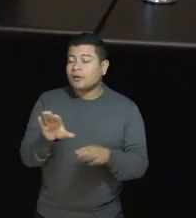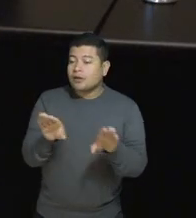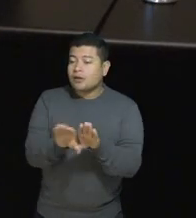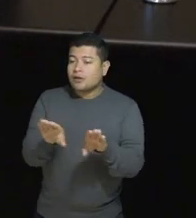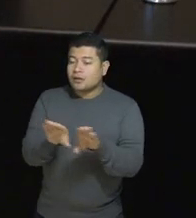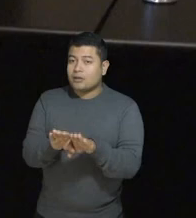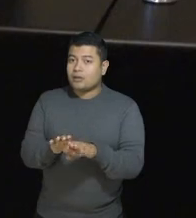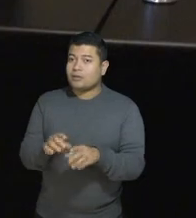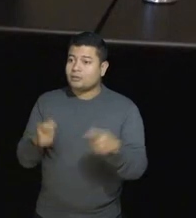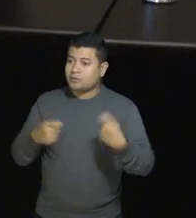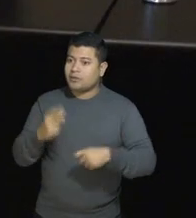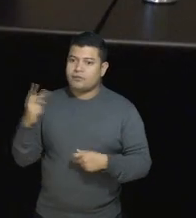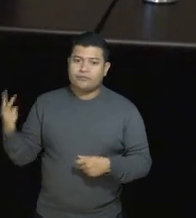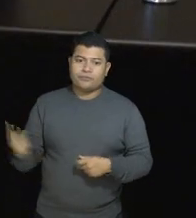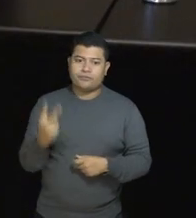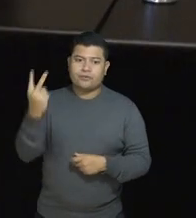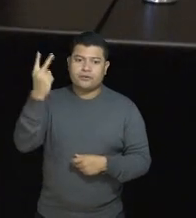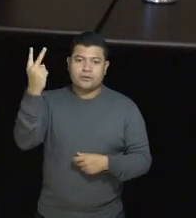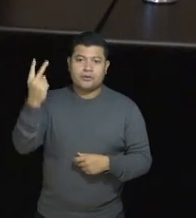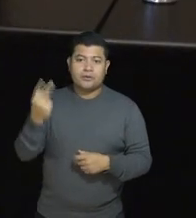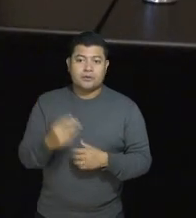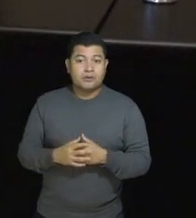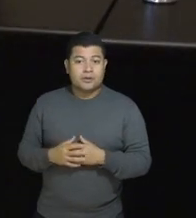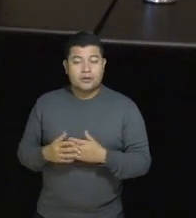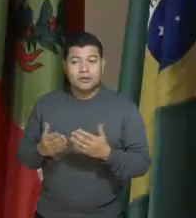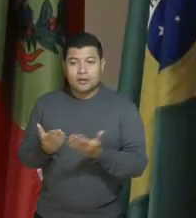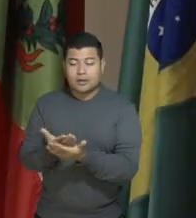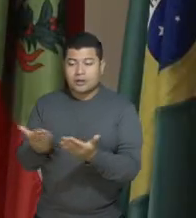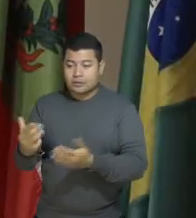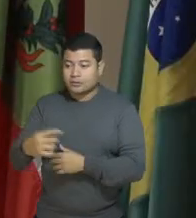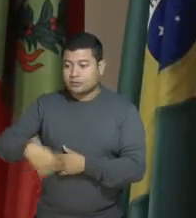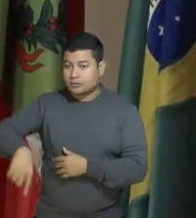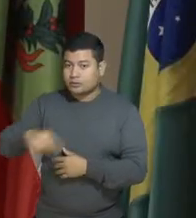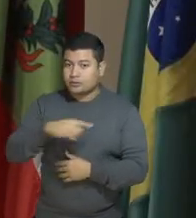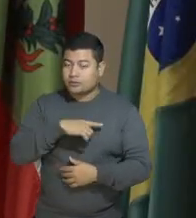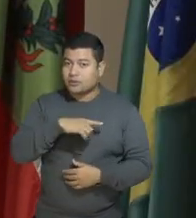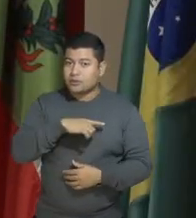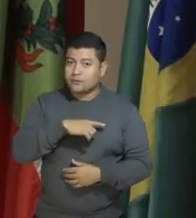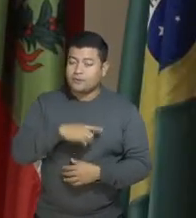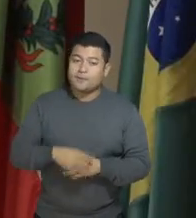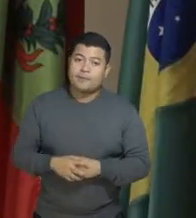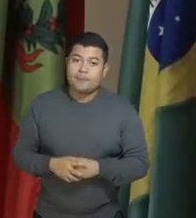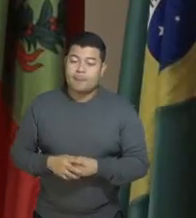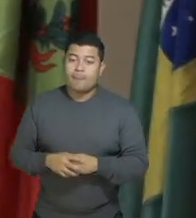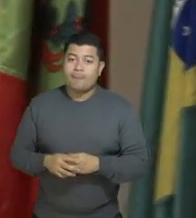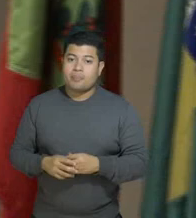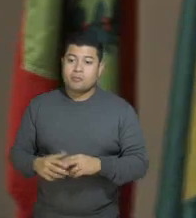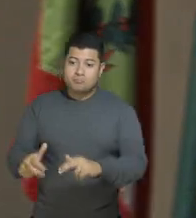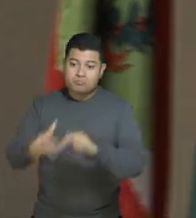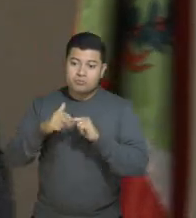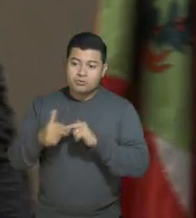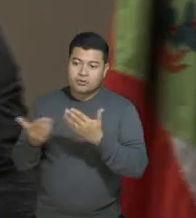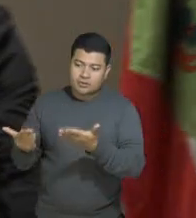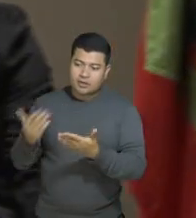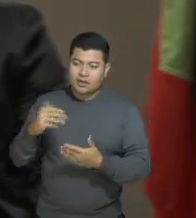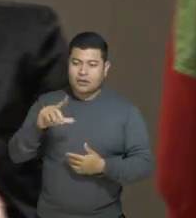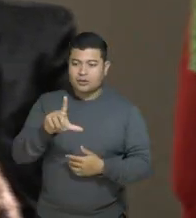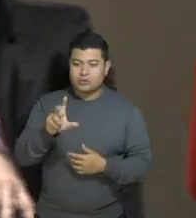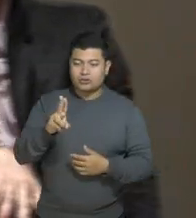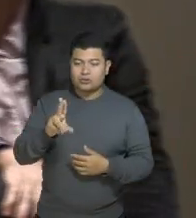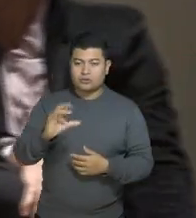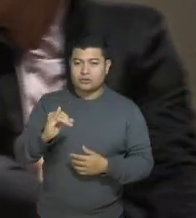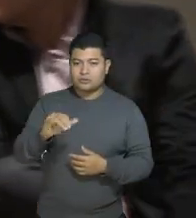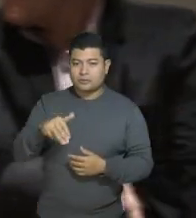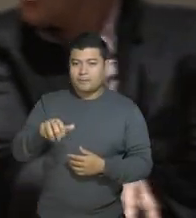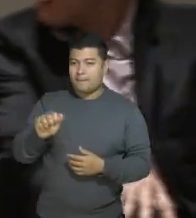tem que valorizar o que a gente tem. Por isso, a Lucimara também é super presente, está sempre lá conversando com a gente, e por isso